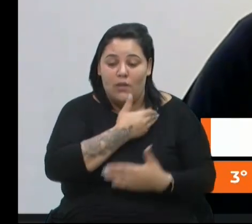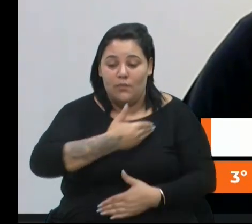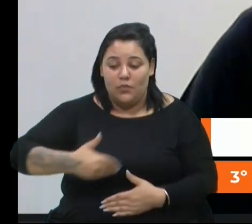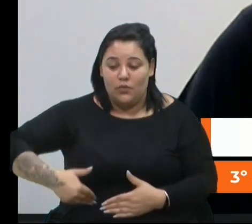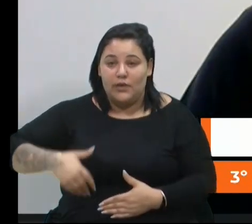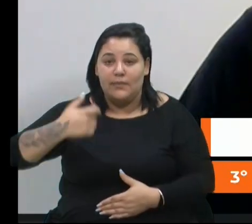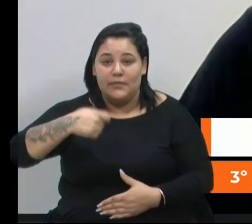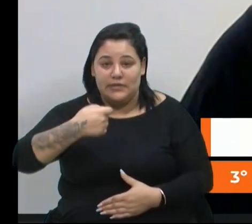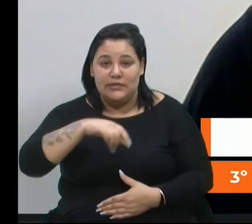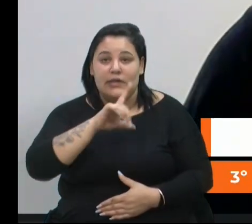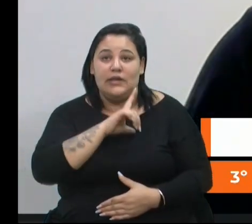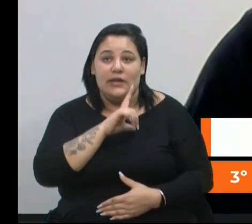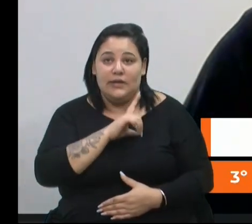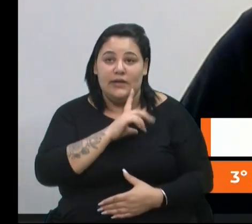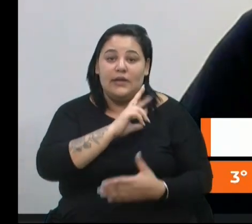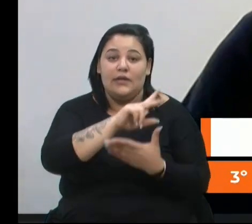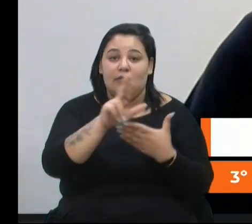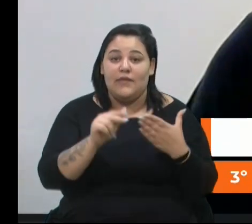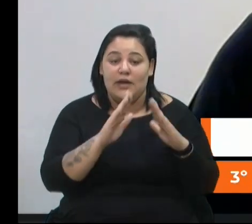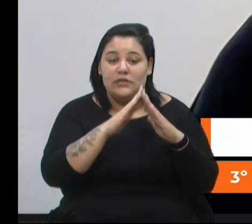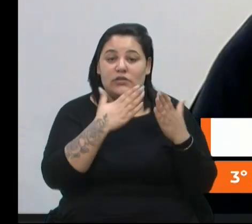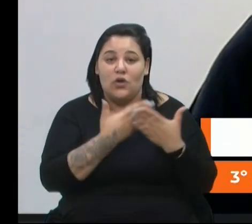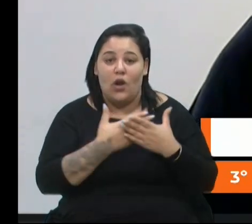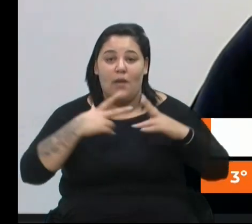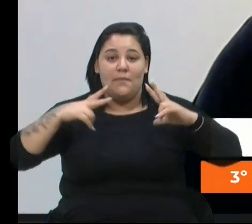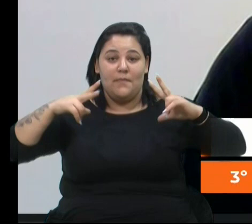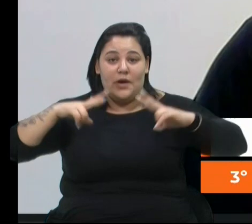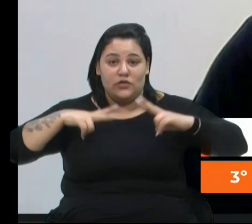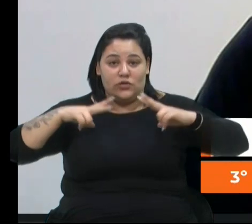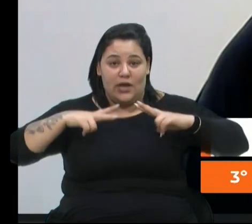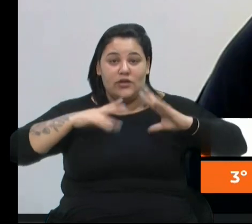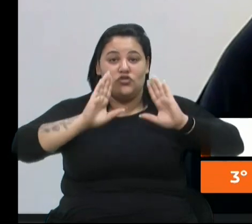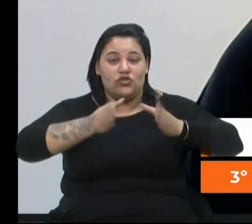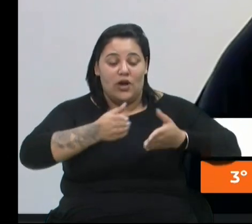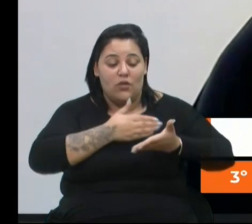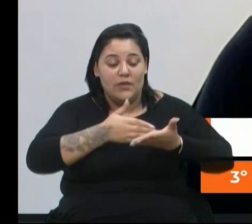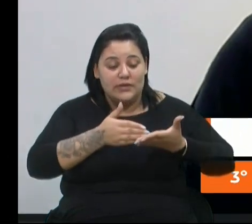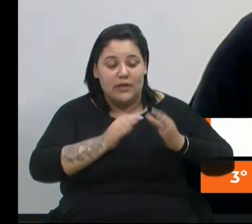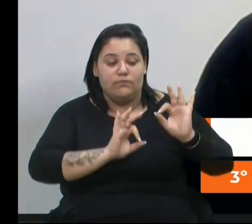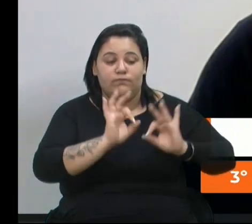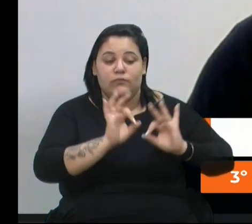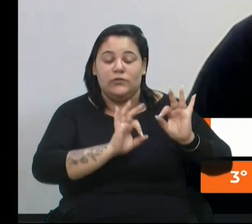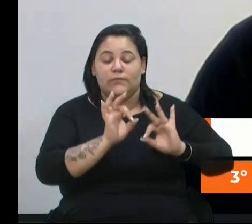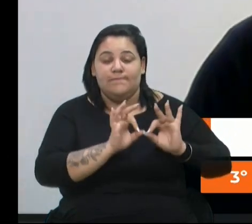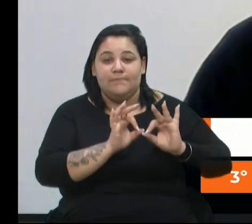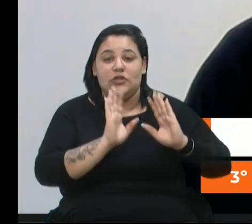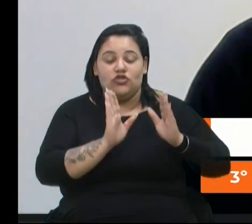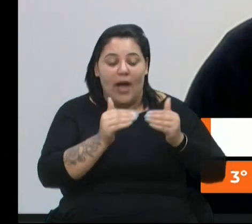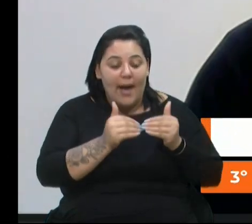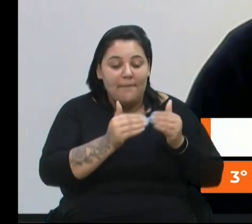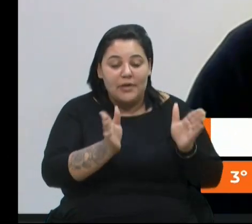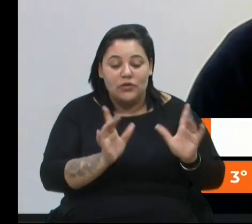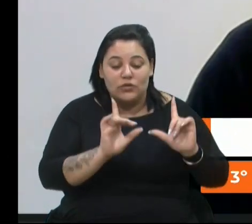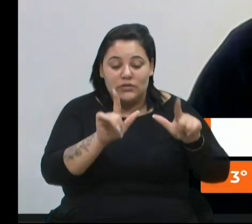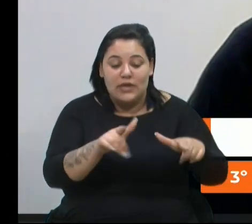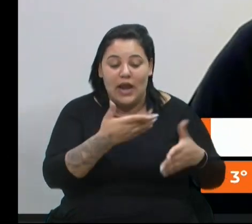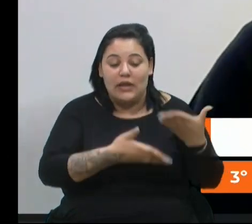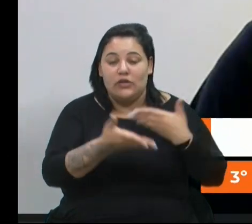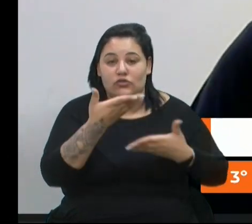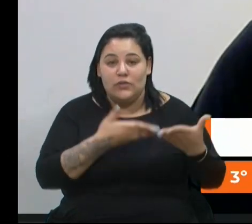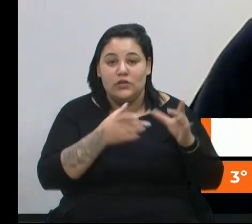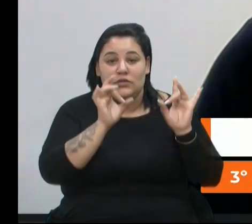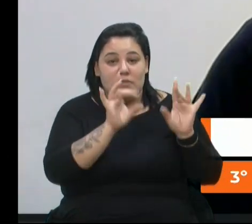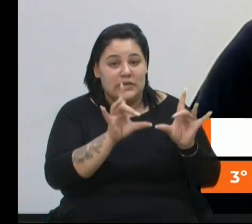ter, e várias escolas particulares já estão se organizando para isso, já estão abrindo salas de atendimento